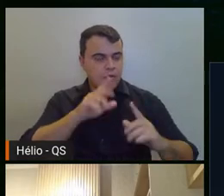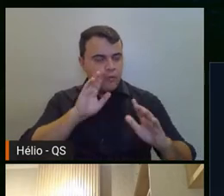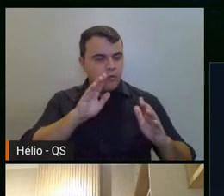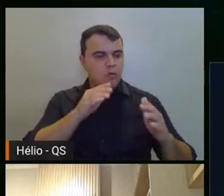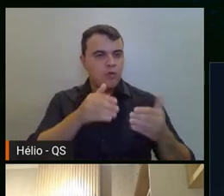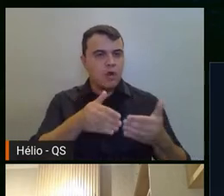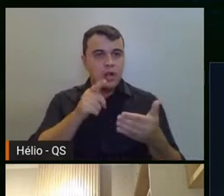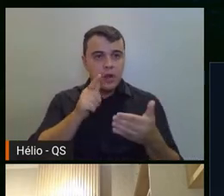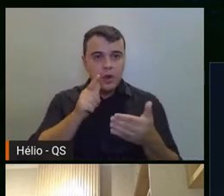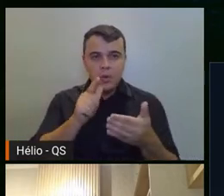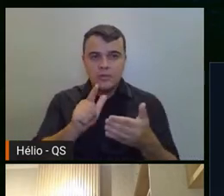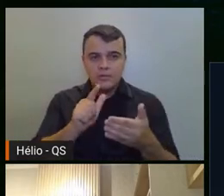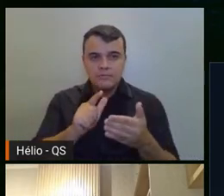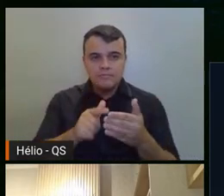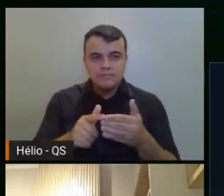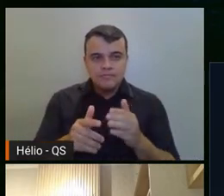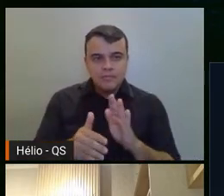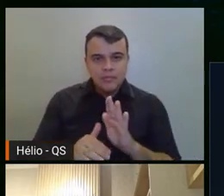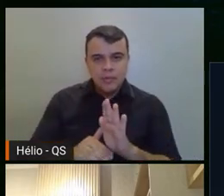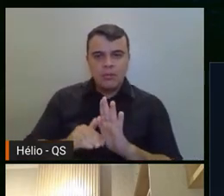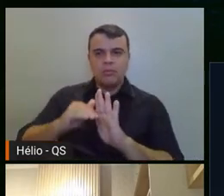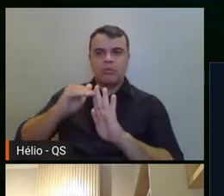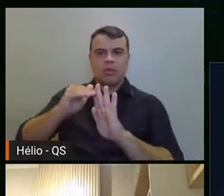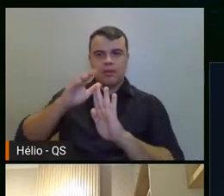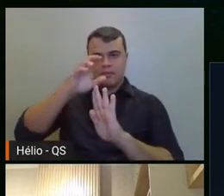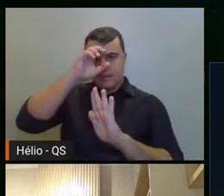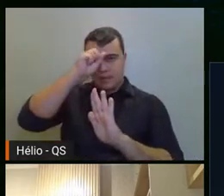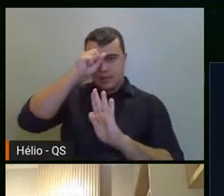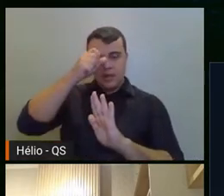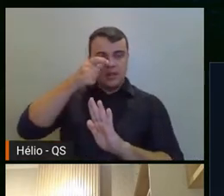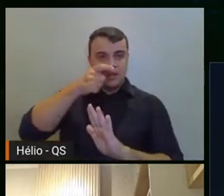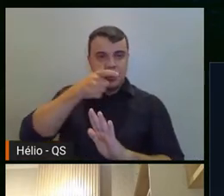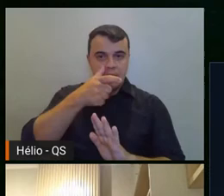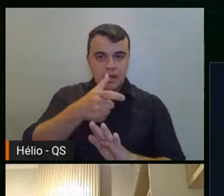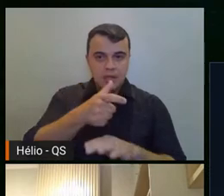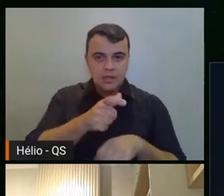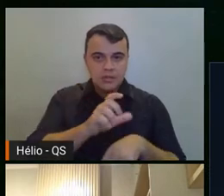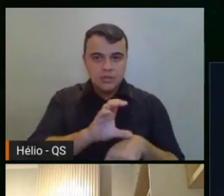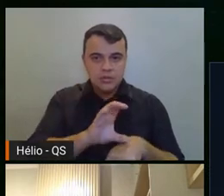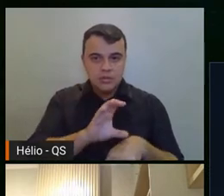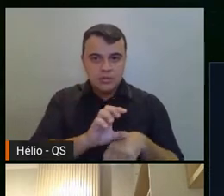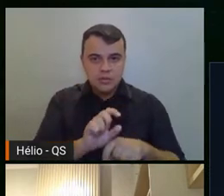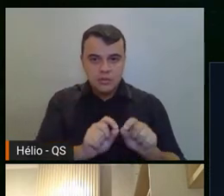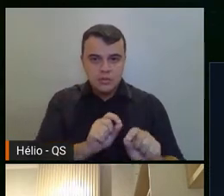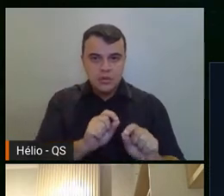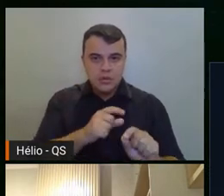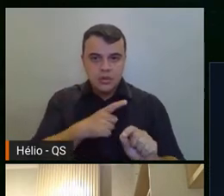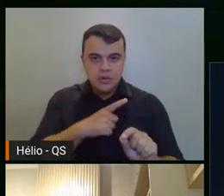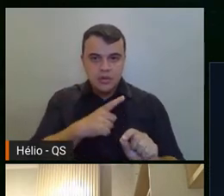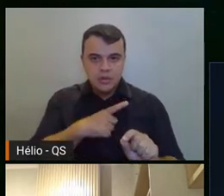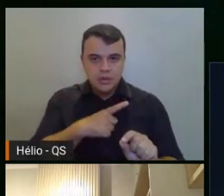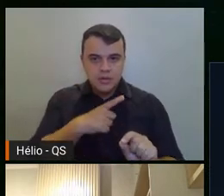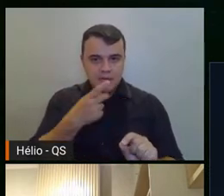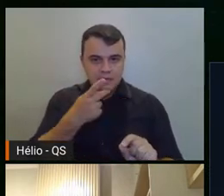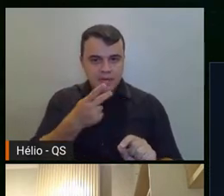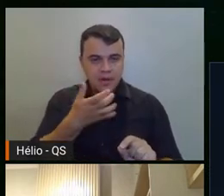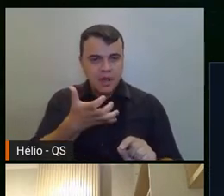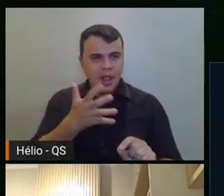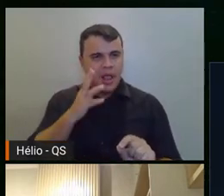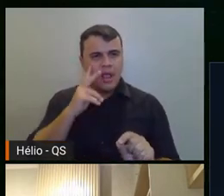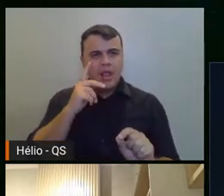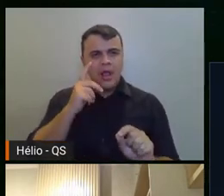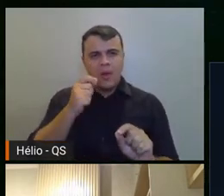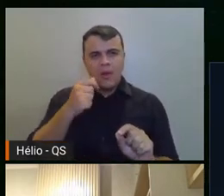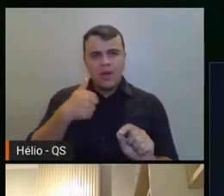para você conseguir levar o nível então muitas vezes você pode até se interessado aqui no booking tem tudo que você precisa de para poder tomar muitas vezes falo Poxa